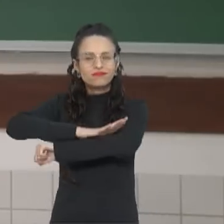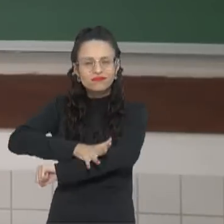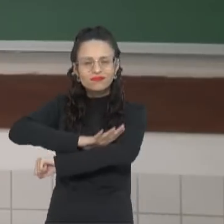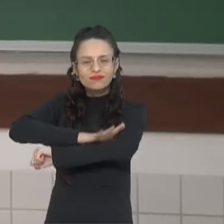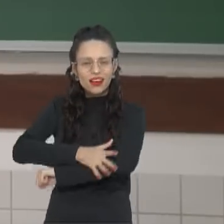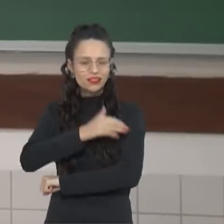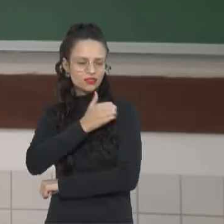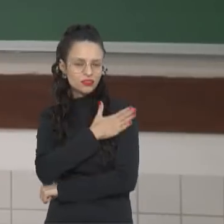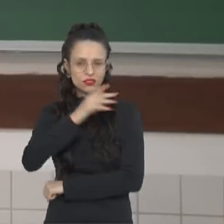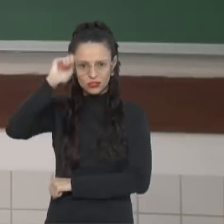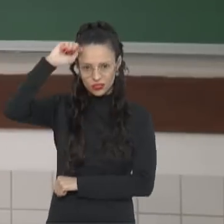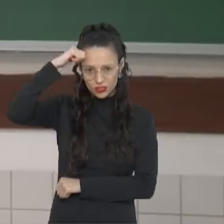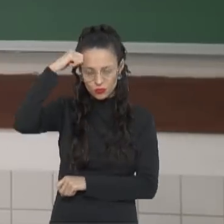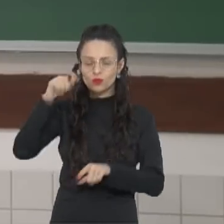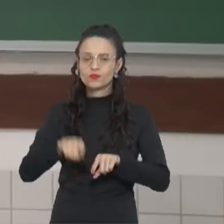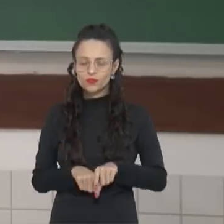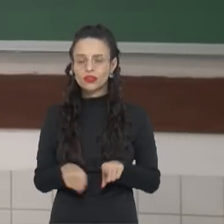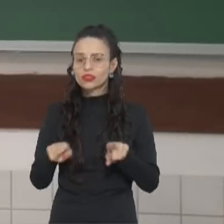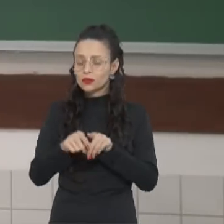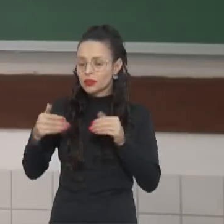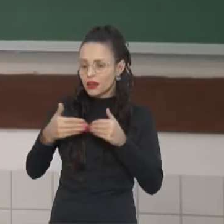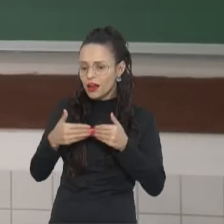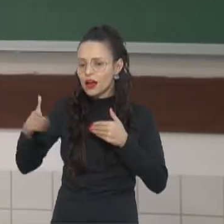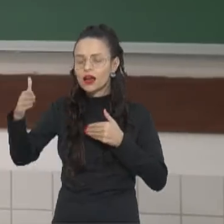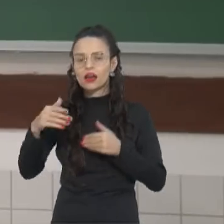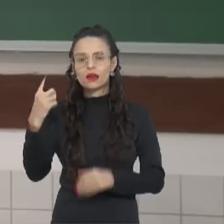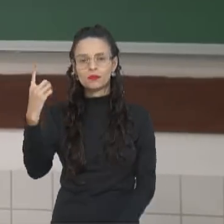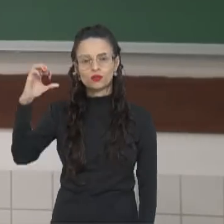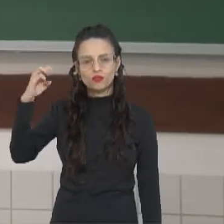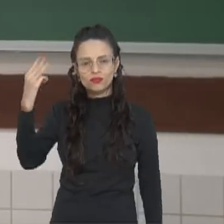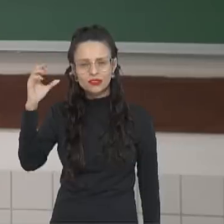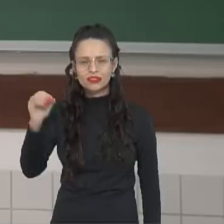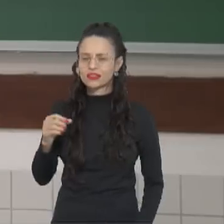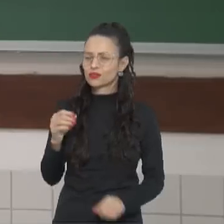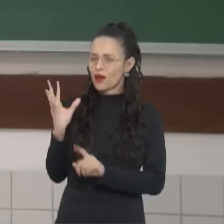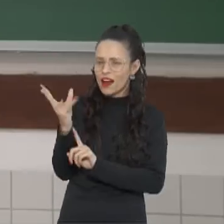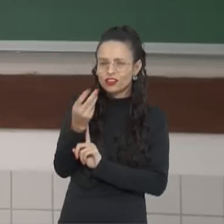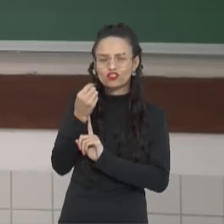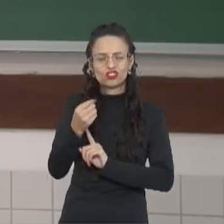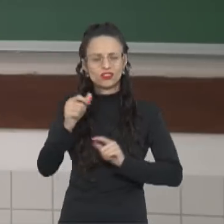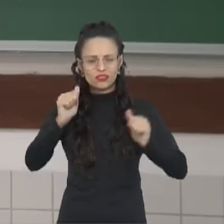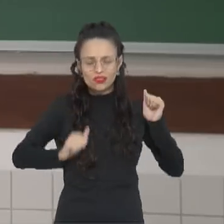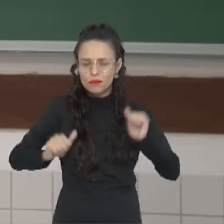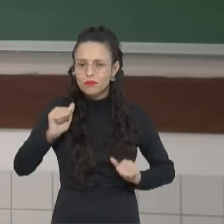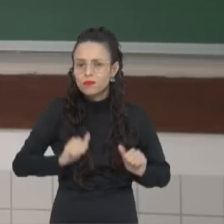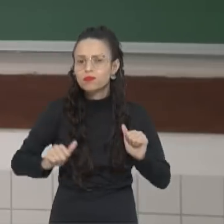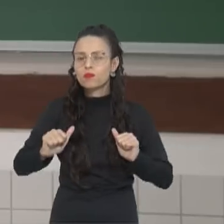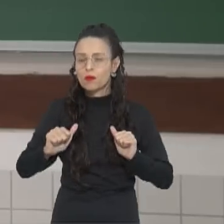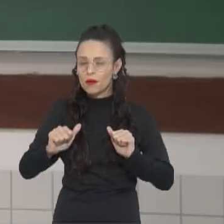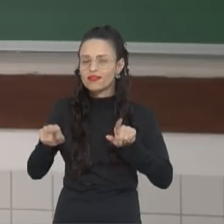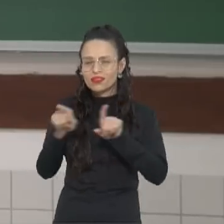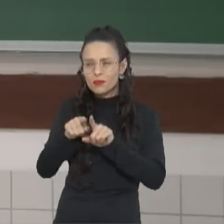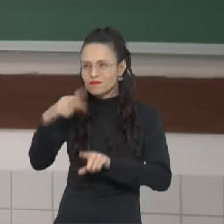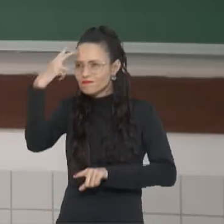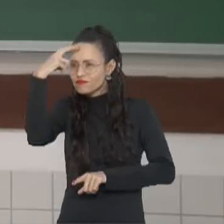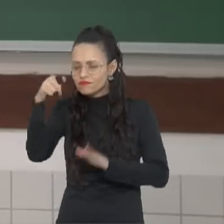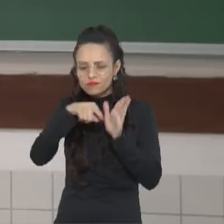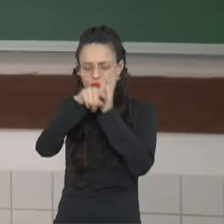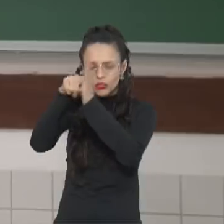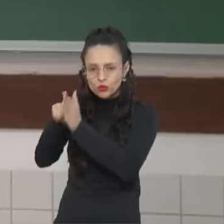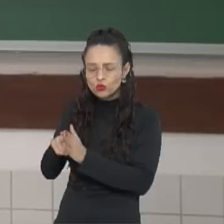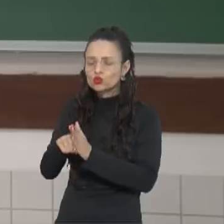da negritude a partir dos anos 30, com vários artistas intelectuais, e esse movimento de união africana para